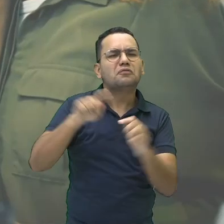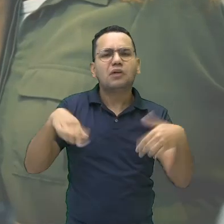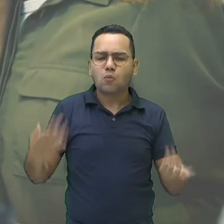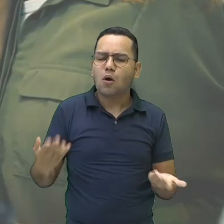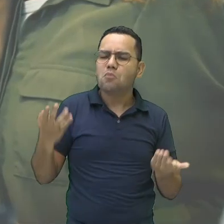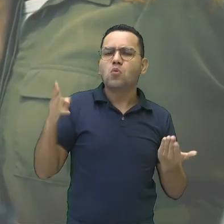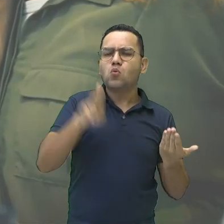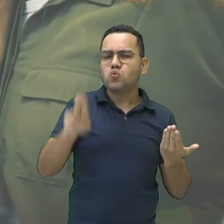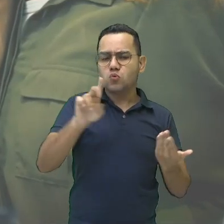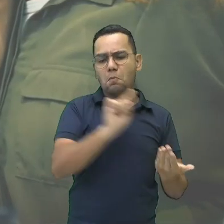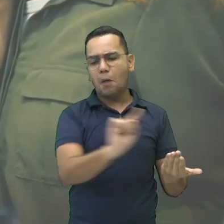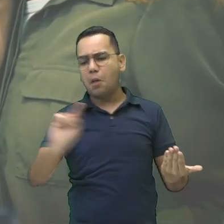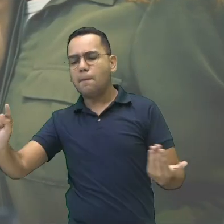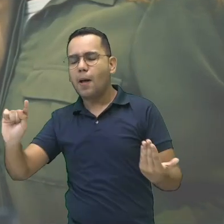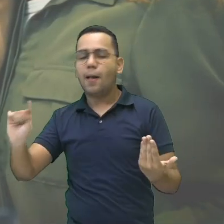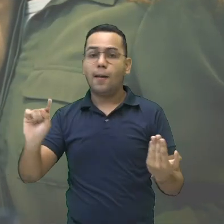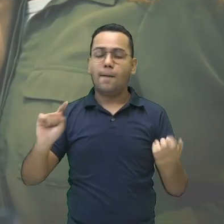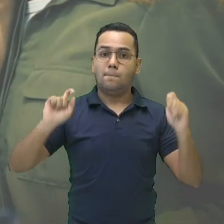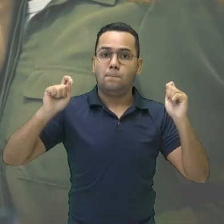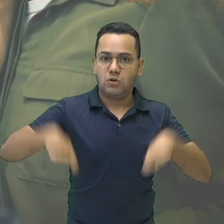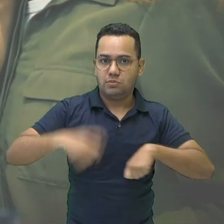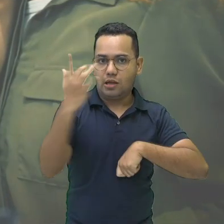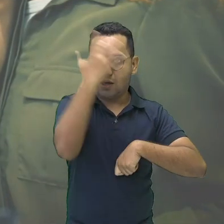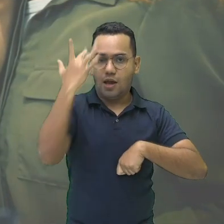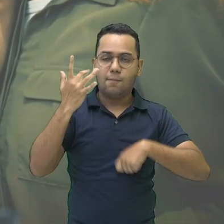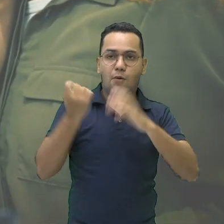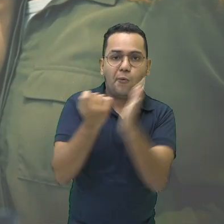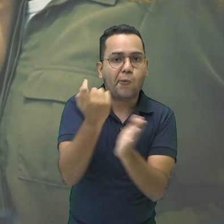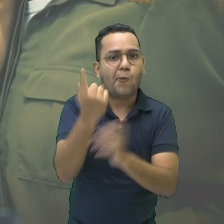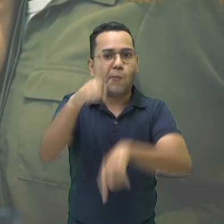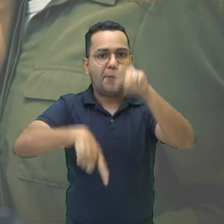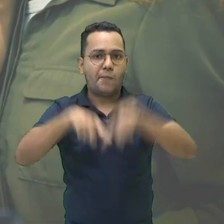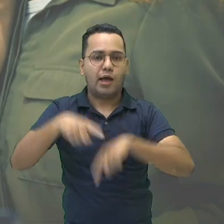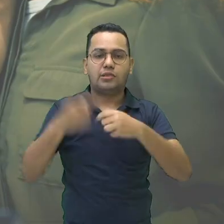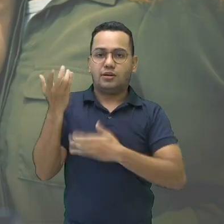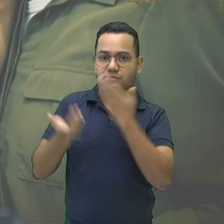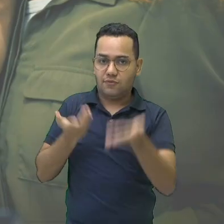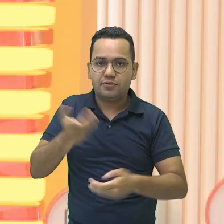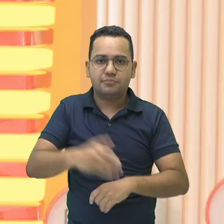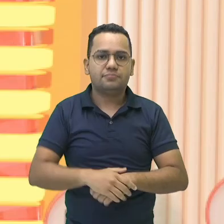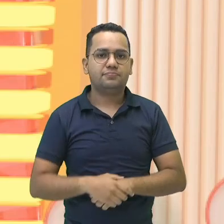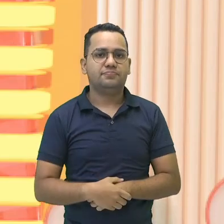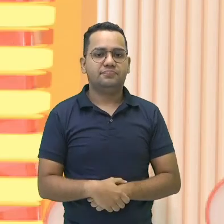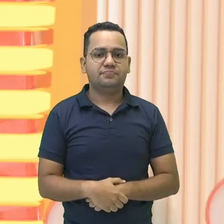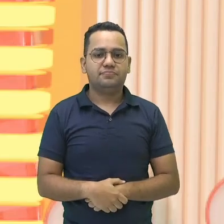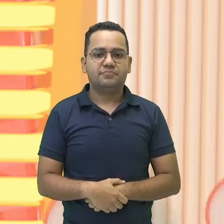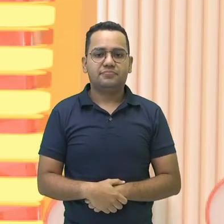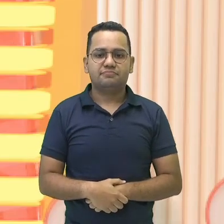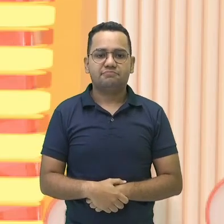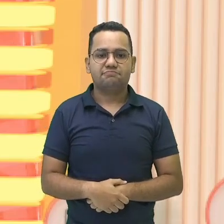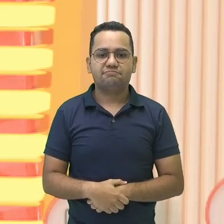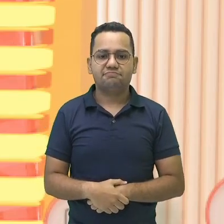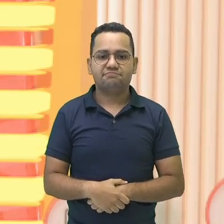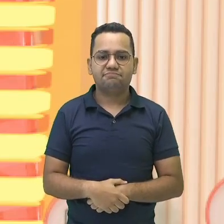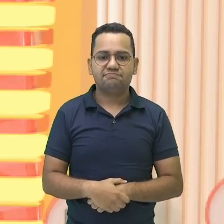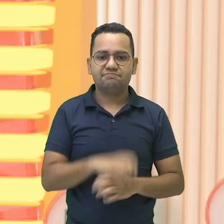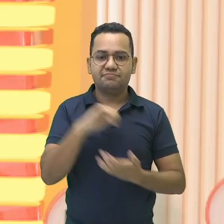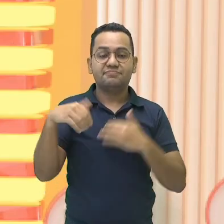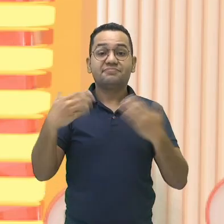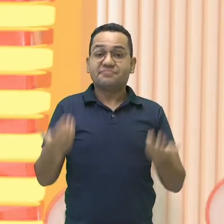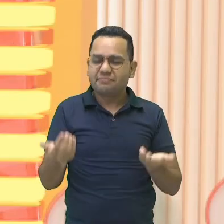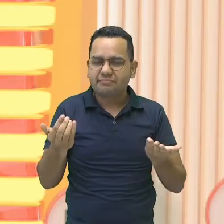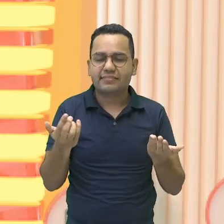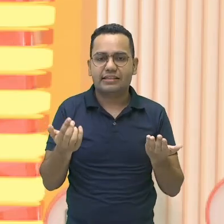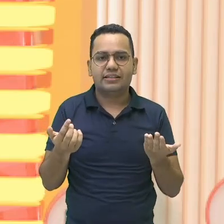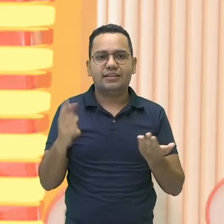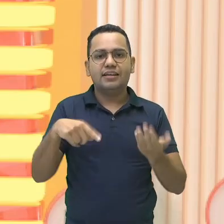consumidor a adquirir os bens e serviços. E a propaganda também